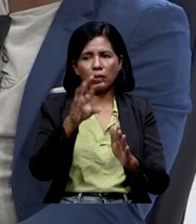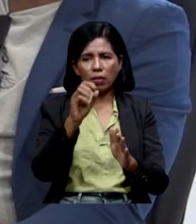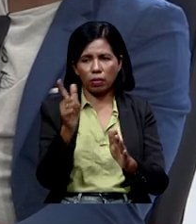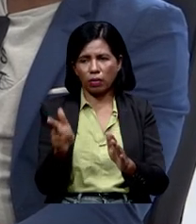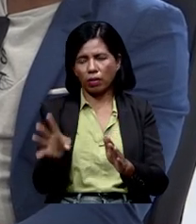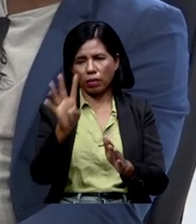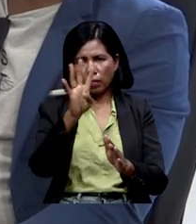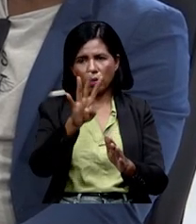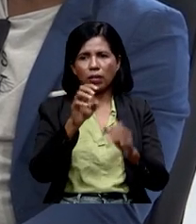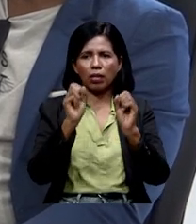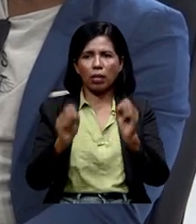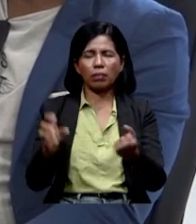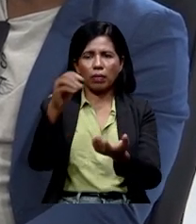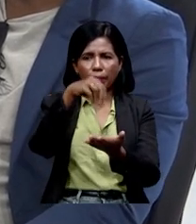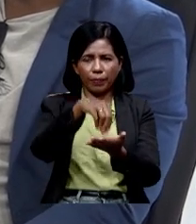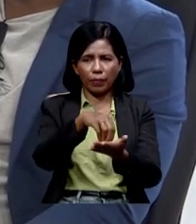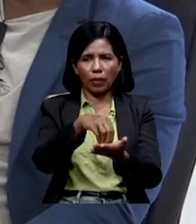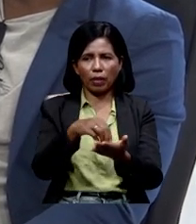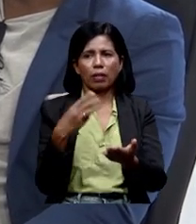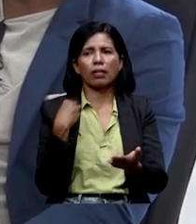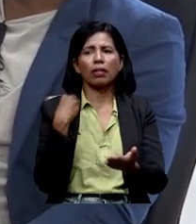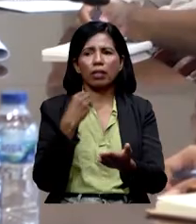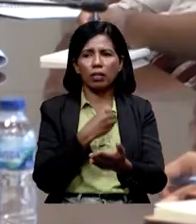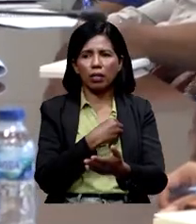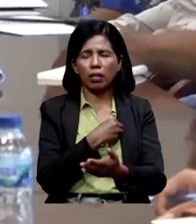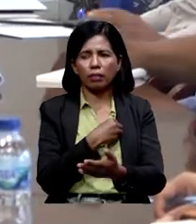28/2024, a tabela admite e tem linha